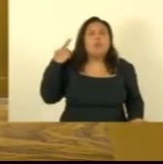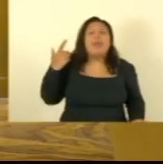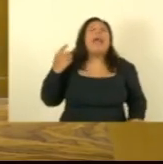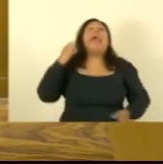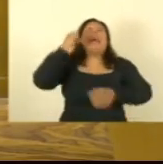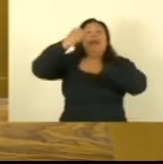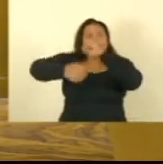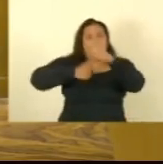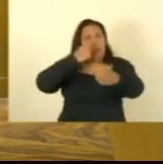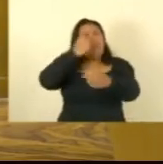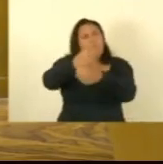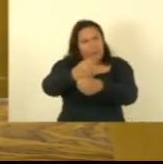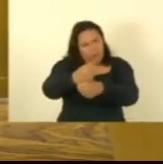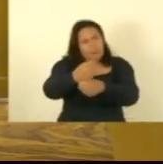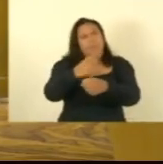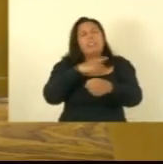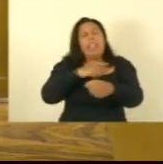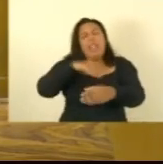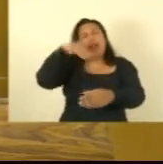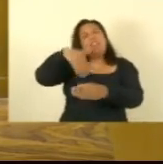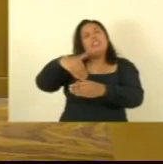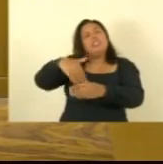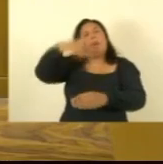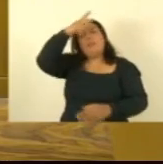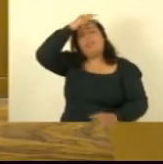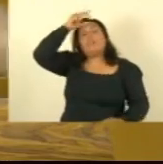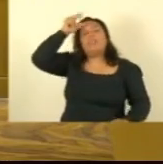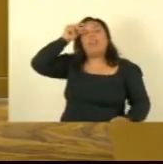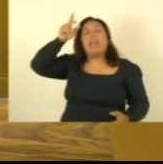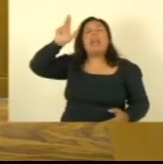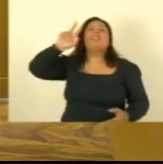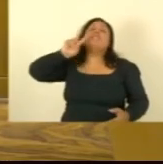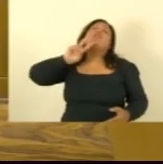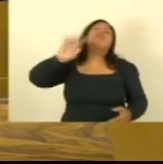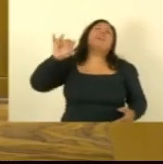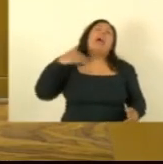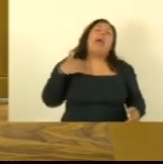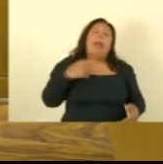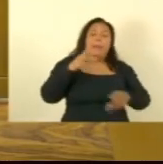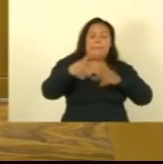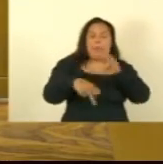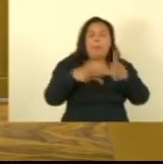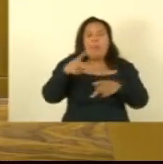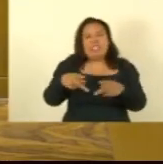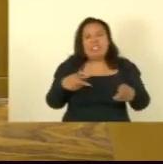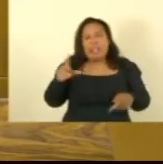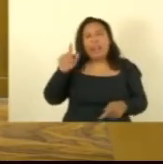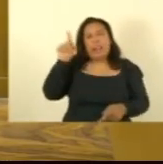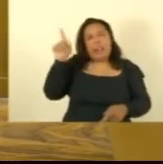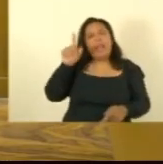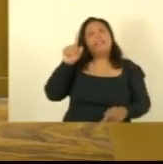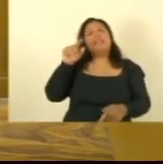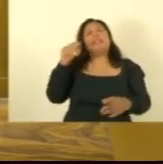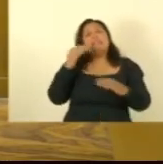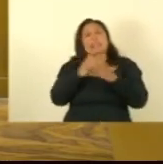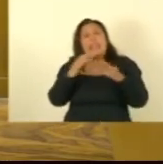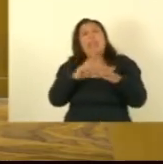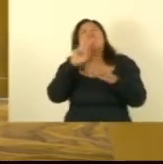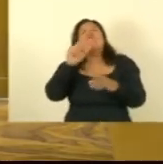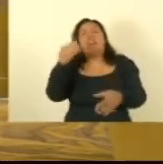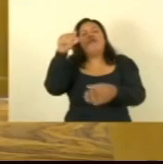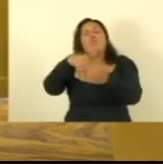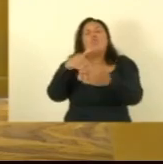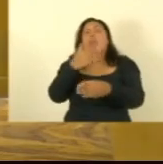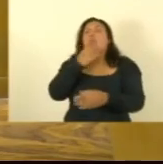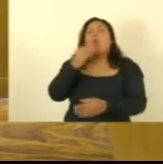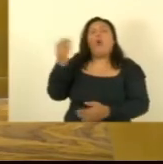vem, quando tiver a eleição para prefeito, se a população de Santa Leopoldina vai votar num